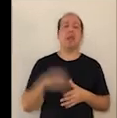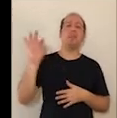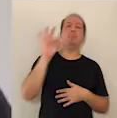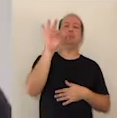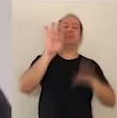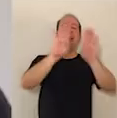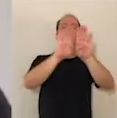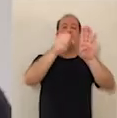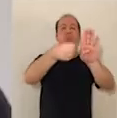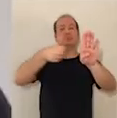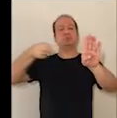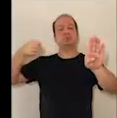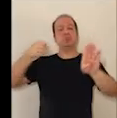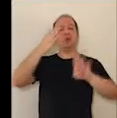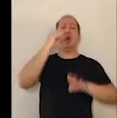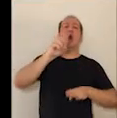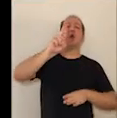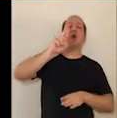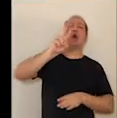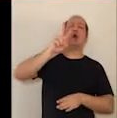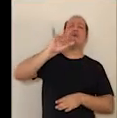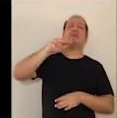Mosca vai até a porta e recebe Corvino.